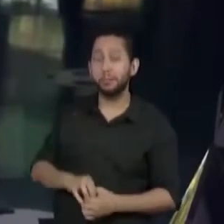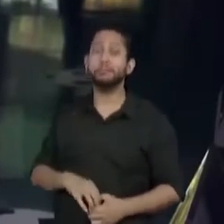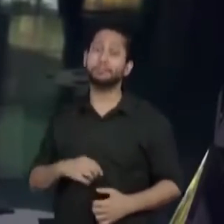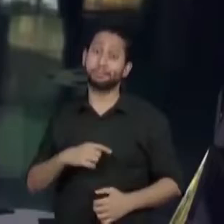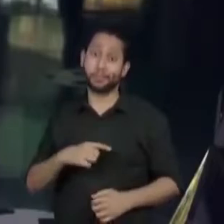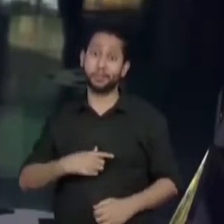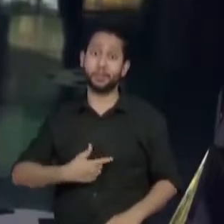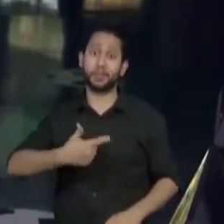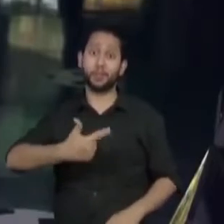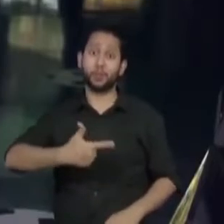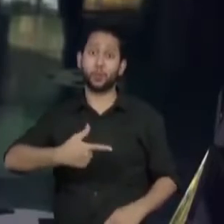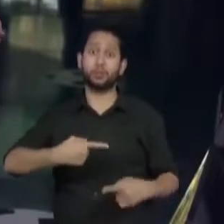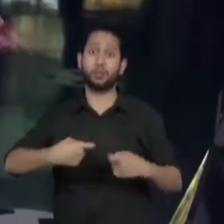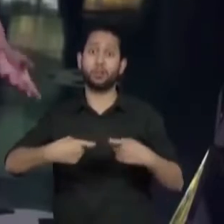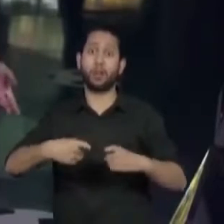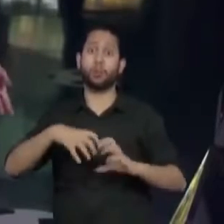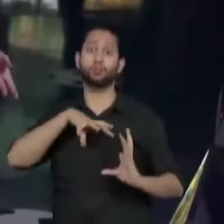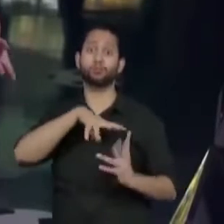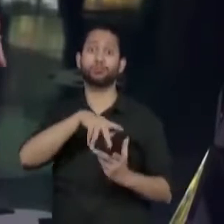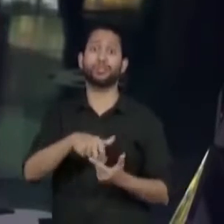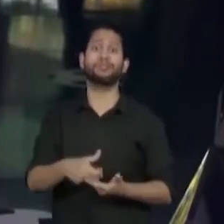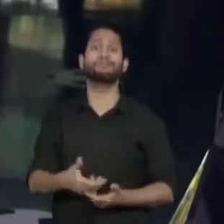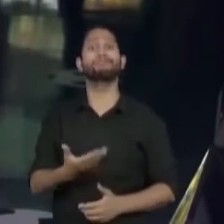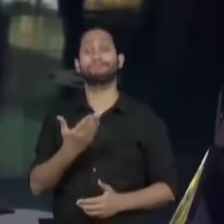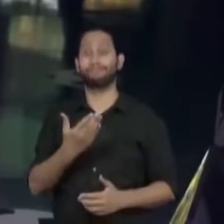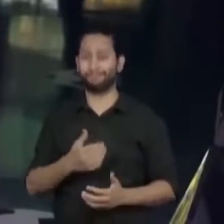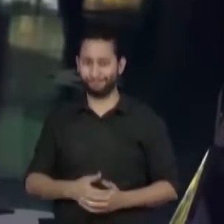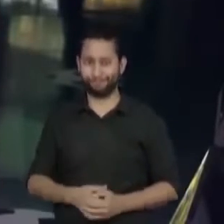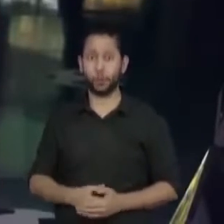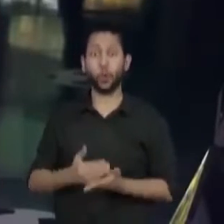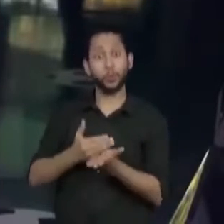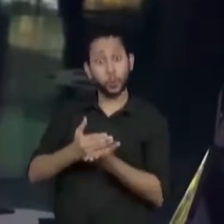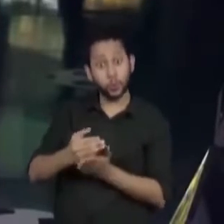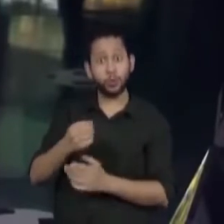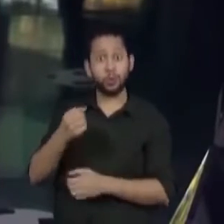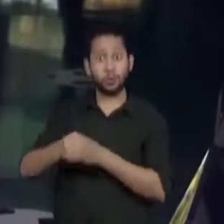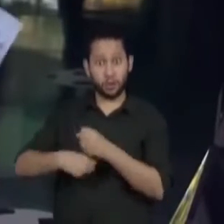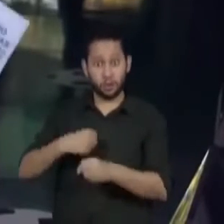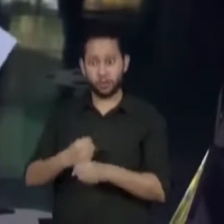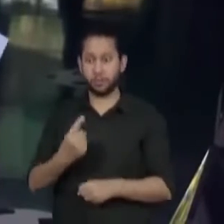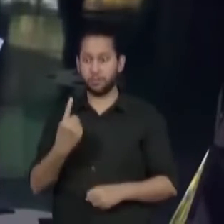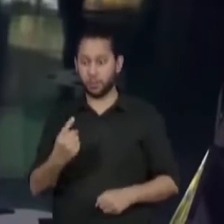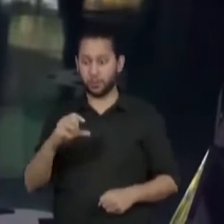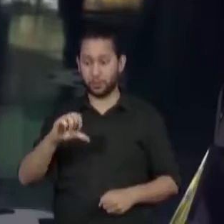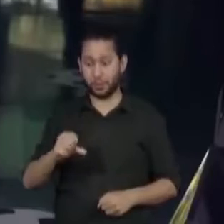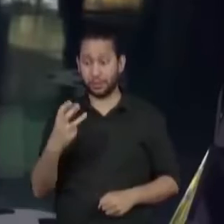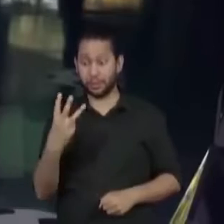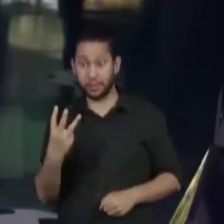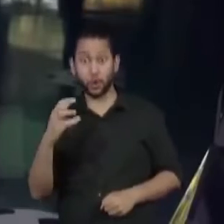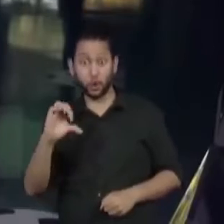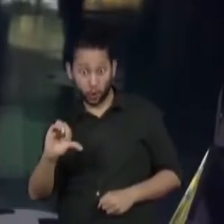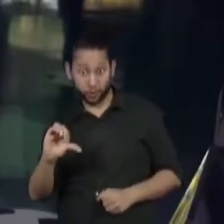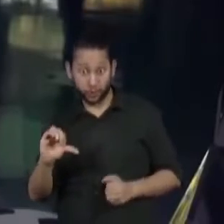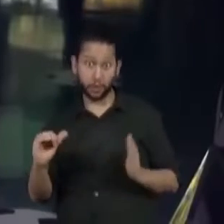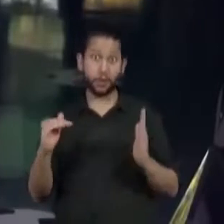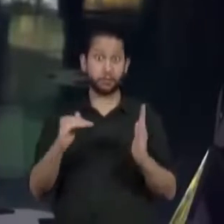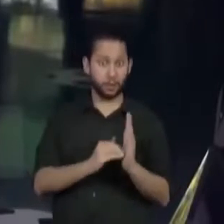Guerra, Fran. A Segunda Guerra Mundial, né? Que teve início em 1939 e durou até